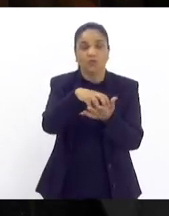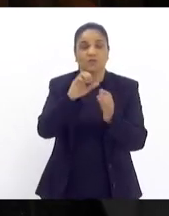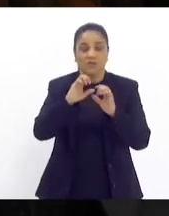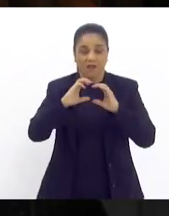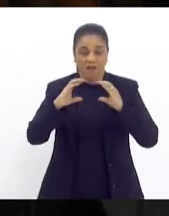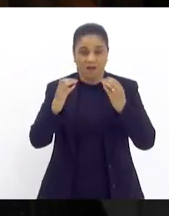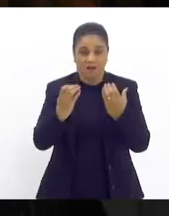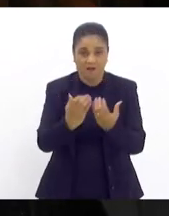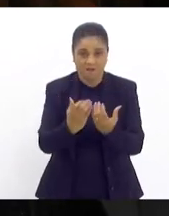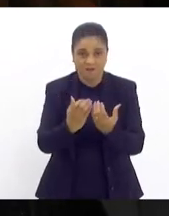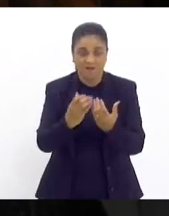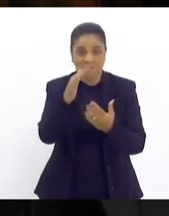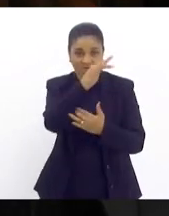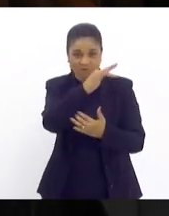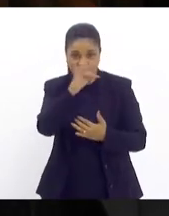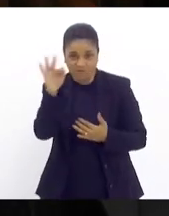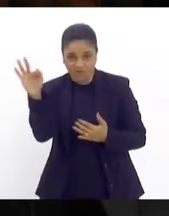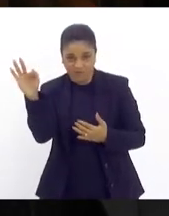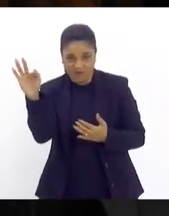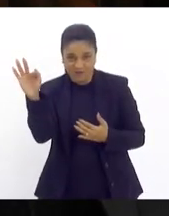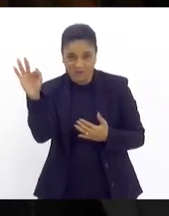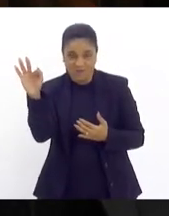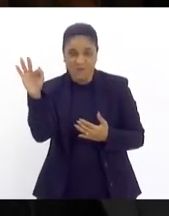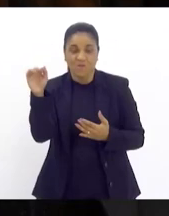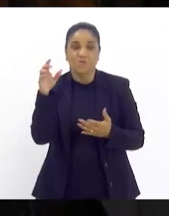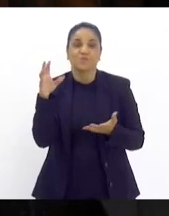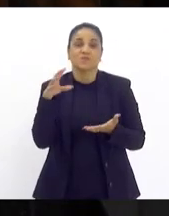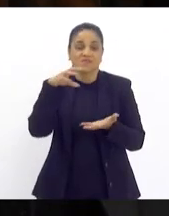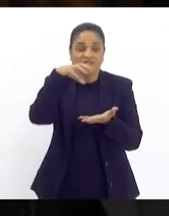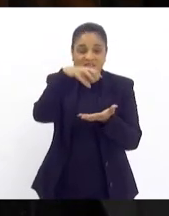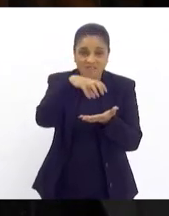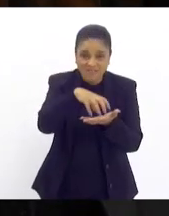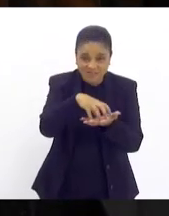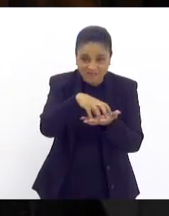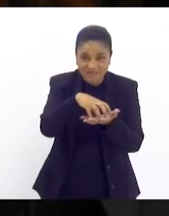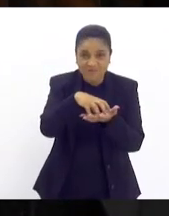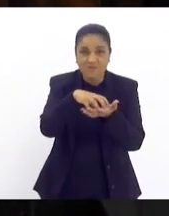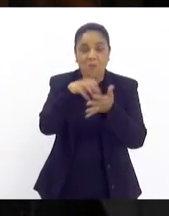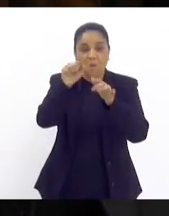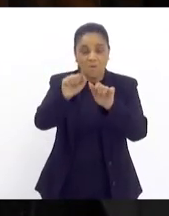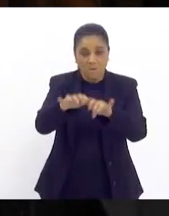e a sede do Parlamento Fluminense